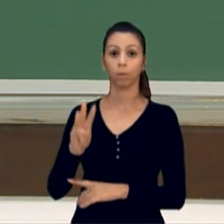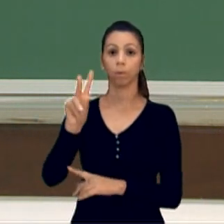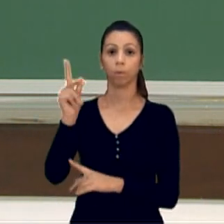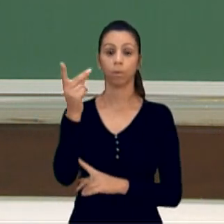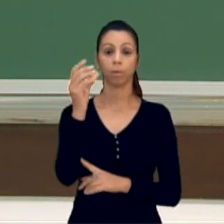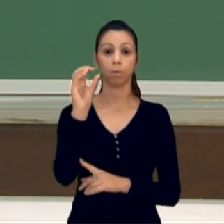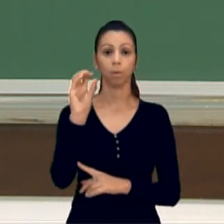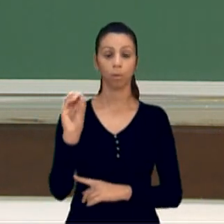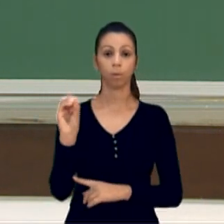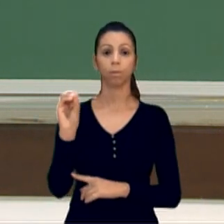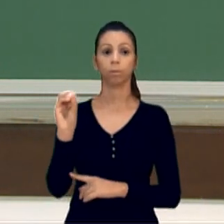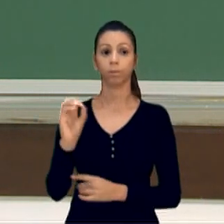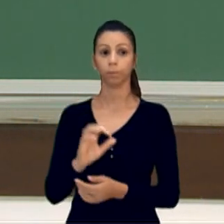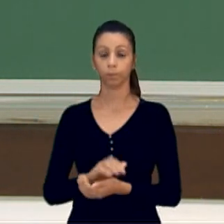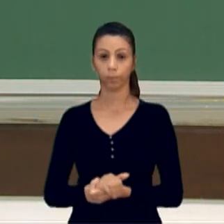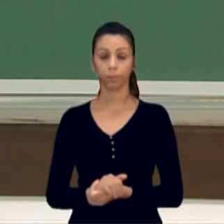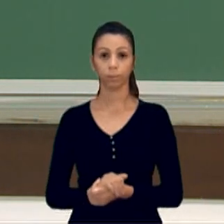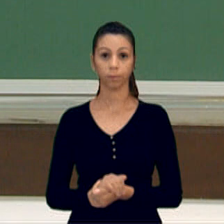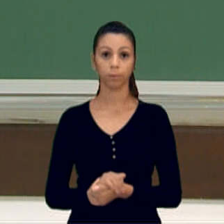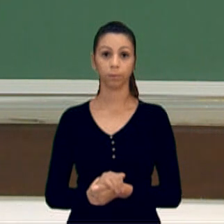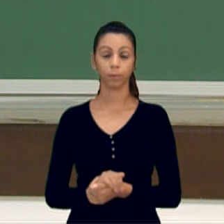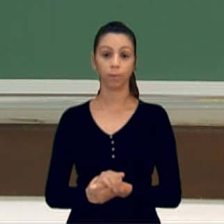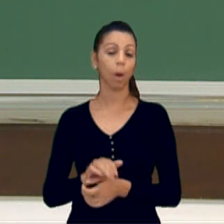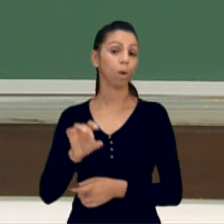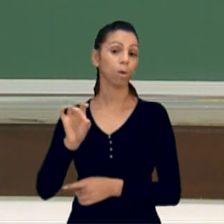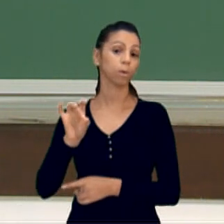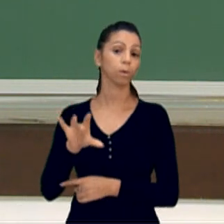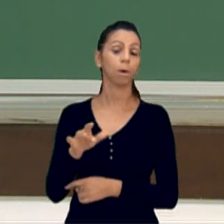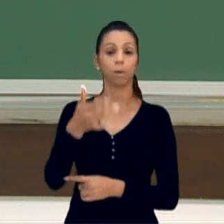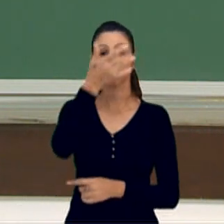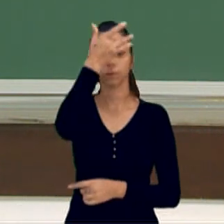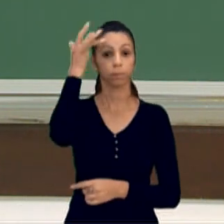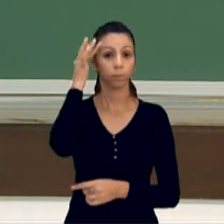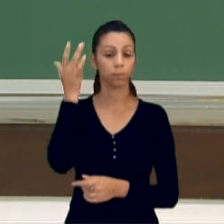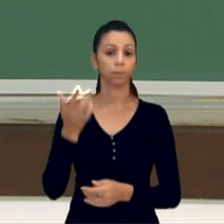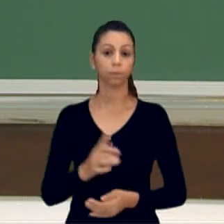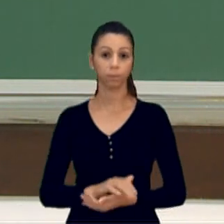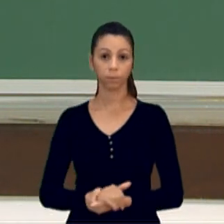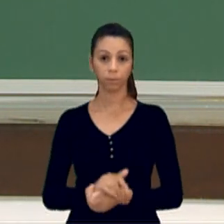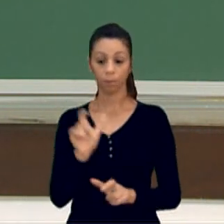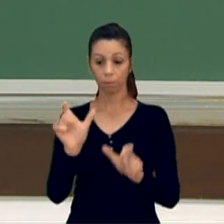posse. E who, nós usamos apenas para pessoas.